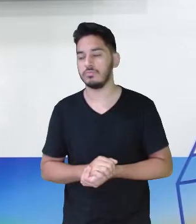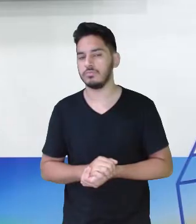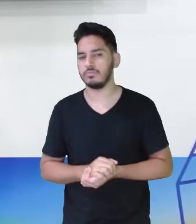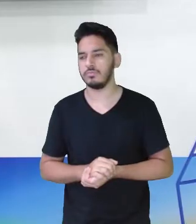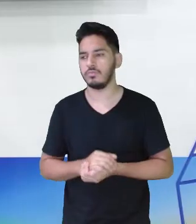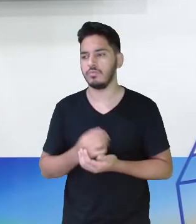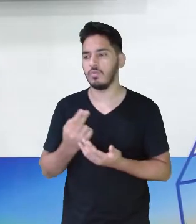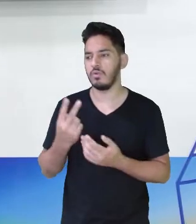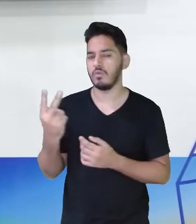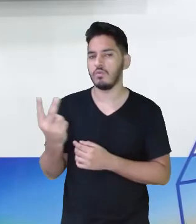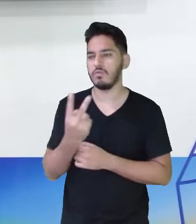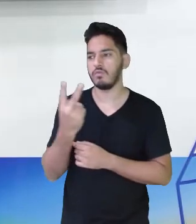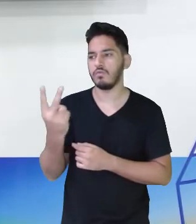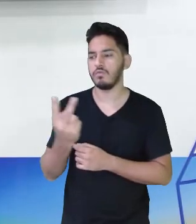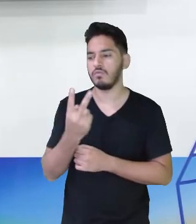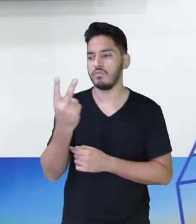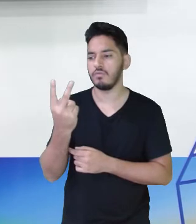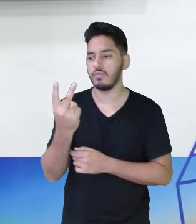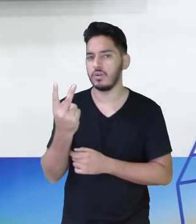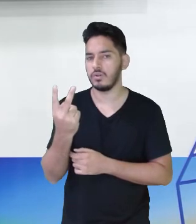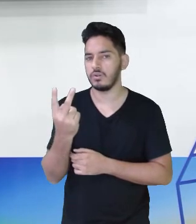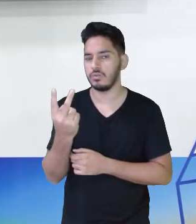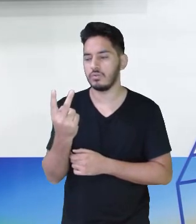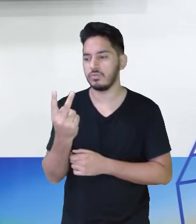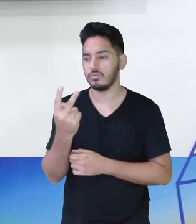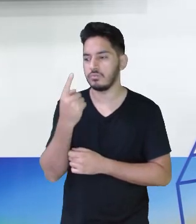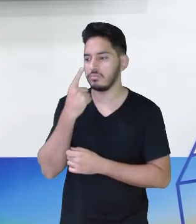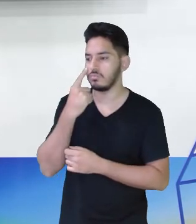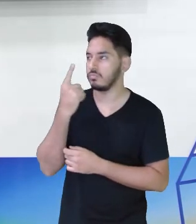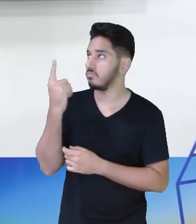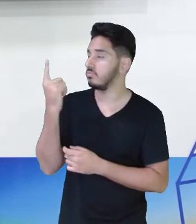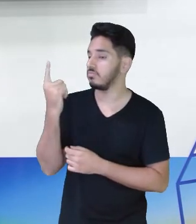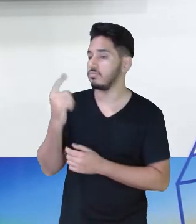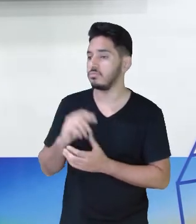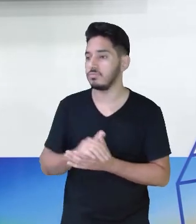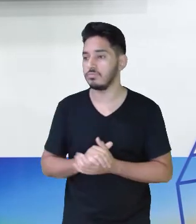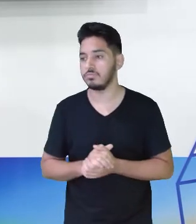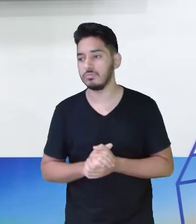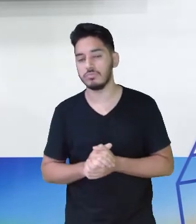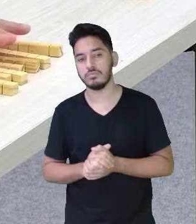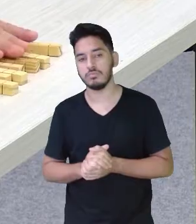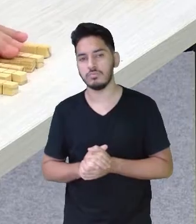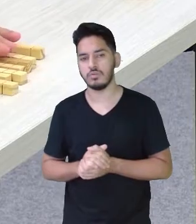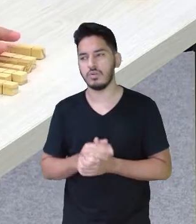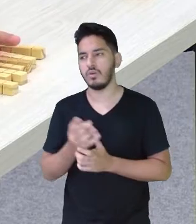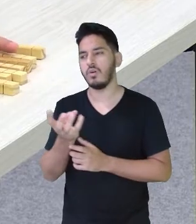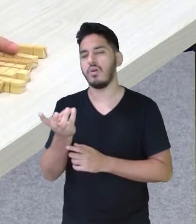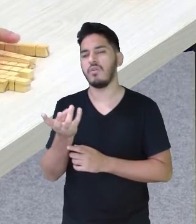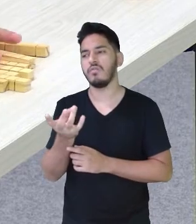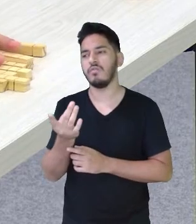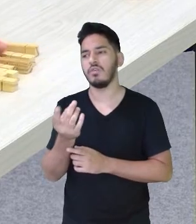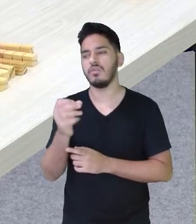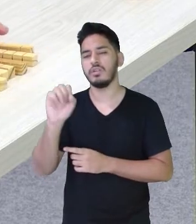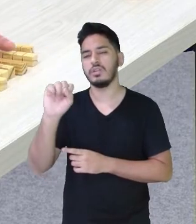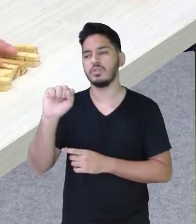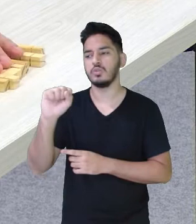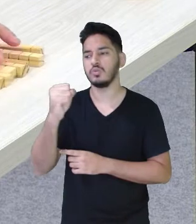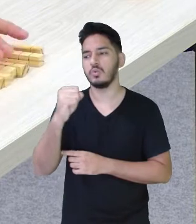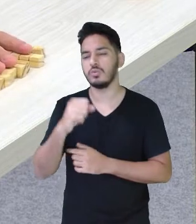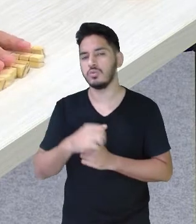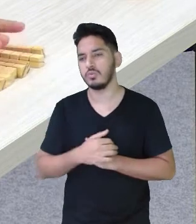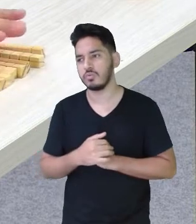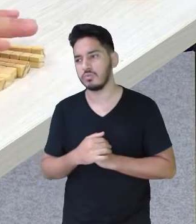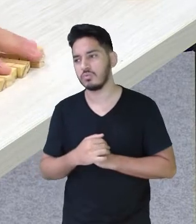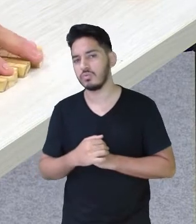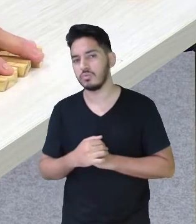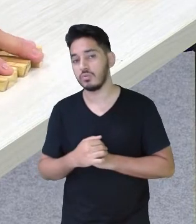Quanto vale esse número 7? 7 unidades. Quanto vale essas 8